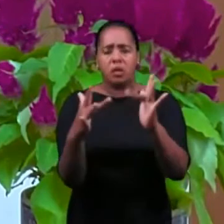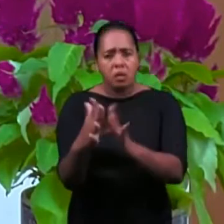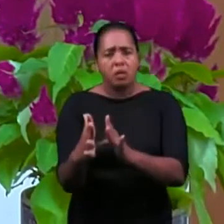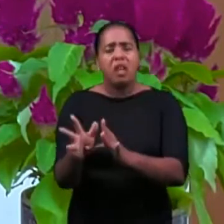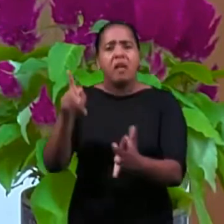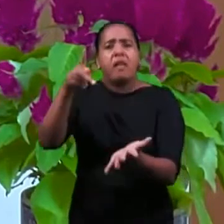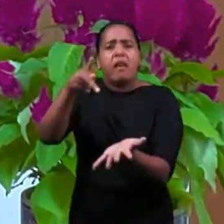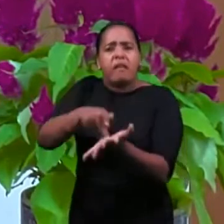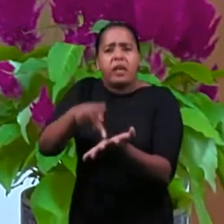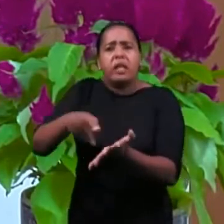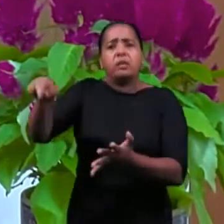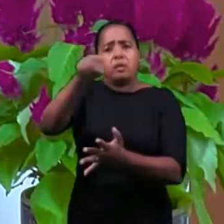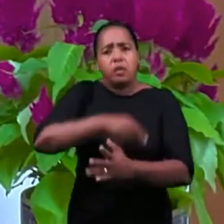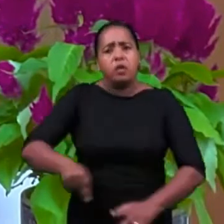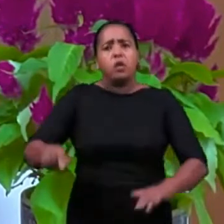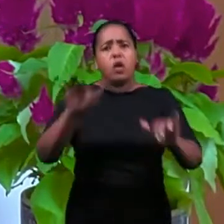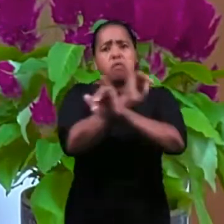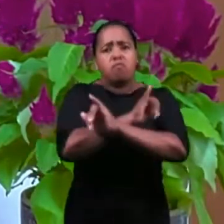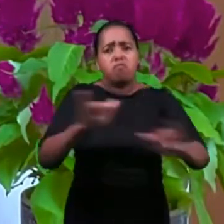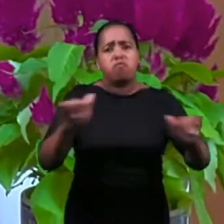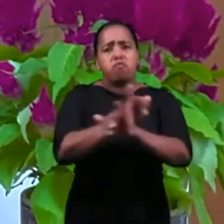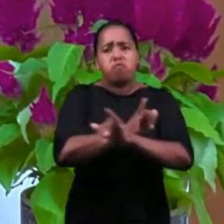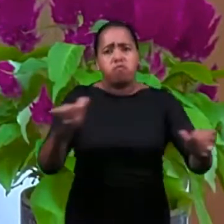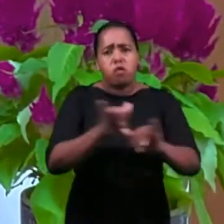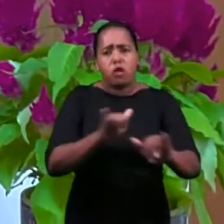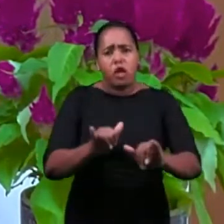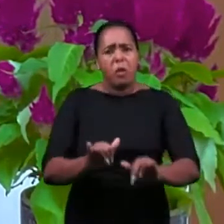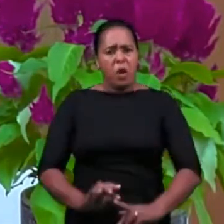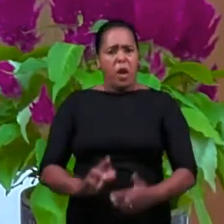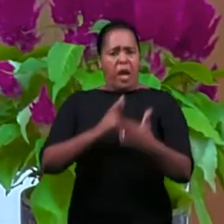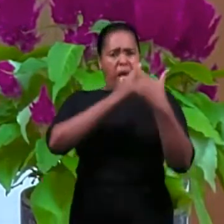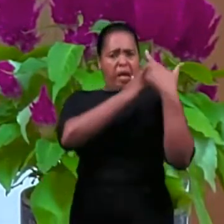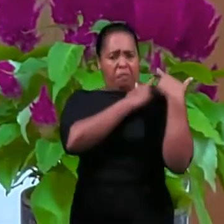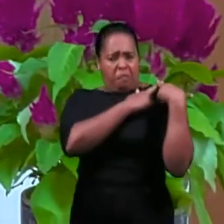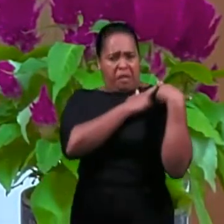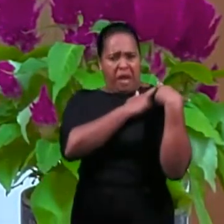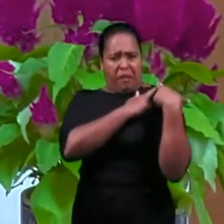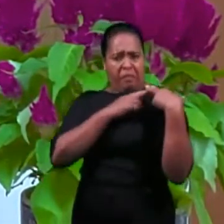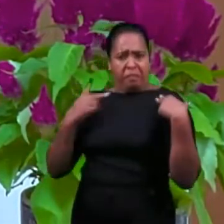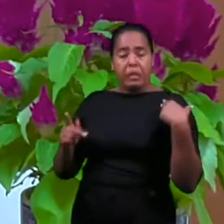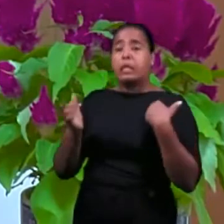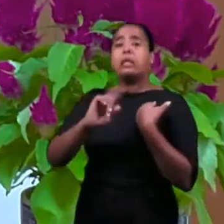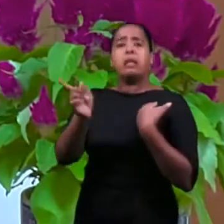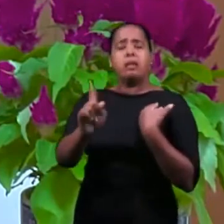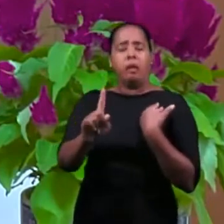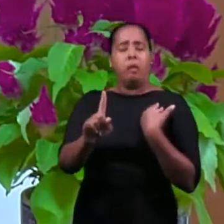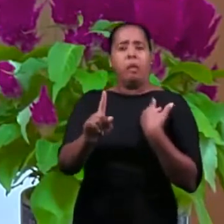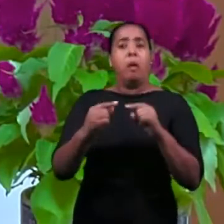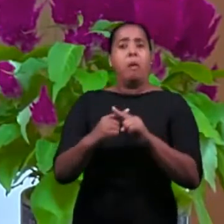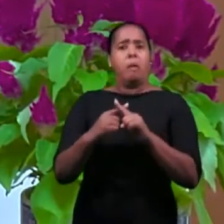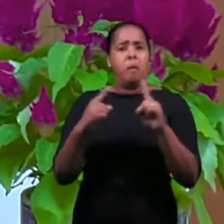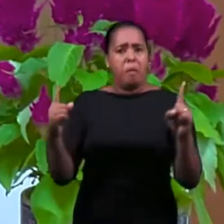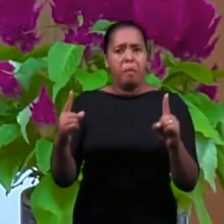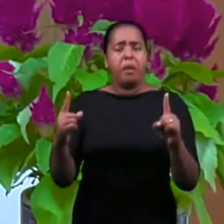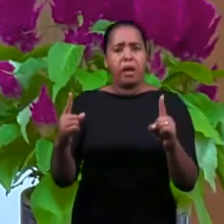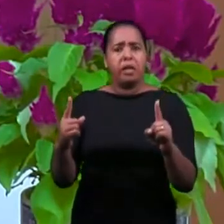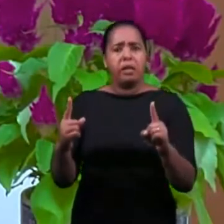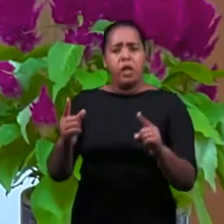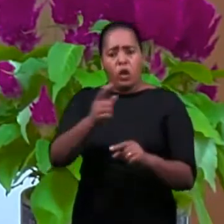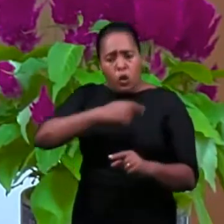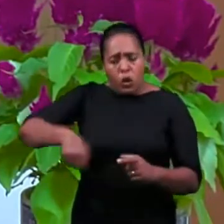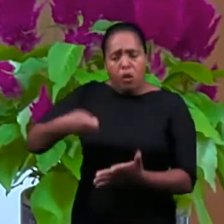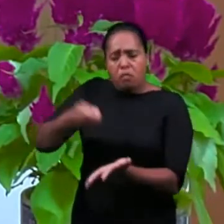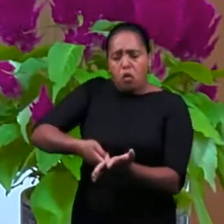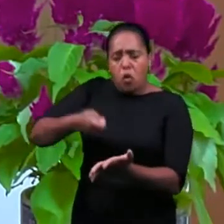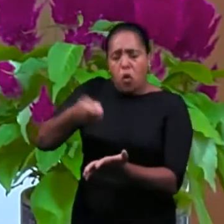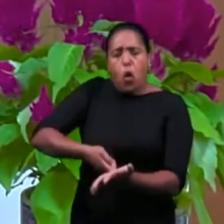estamos proclamando, não como donos dela, mas como aqueles que estão na obrigação de trazer